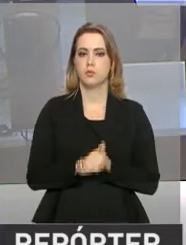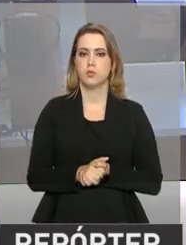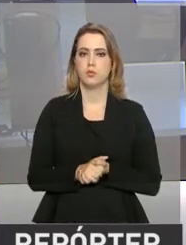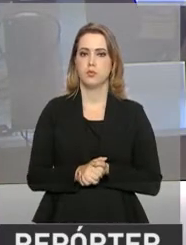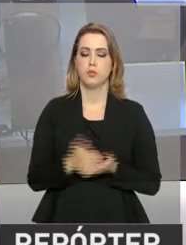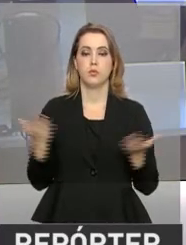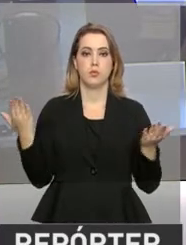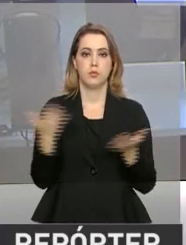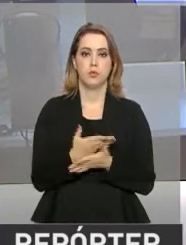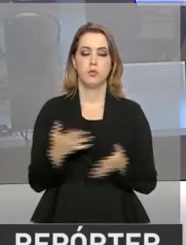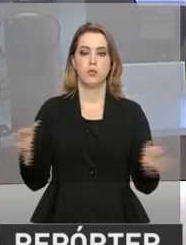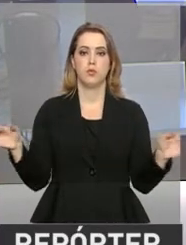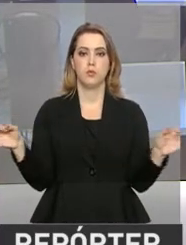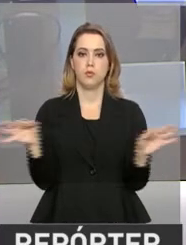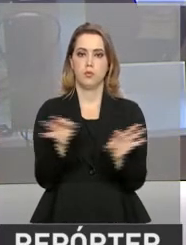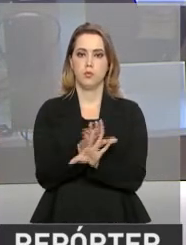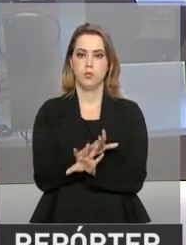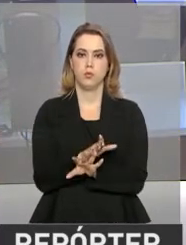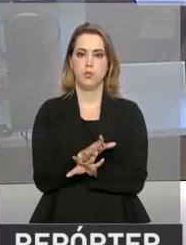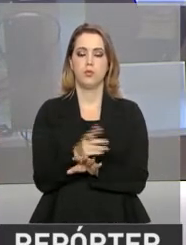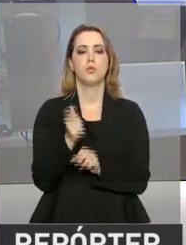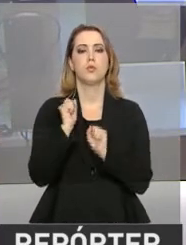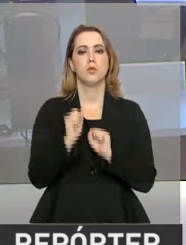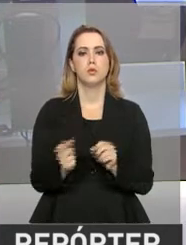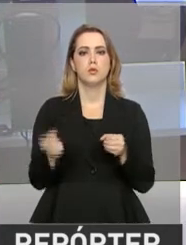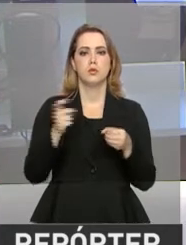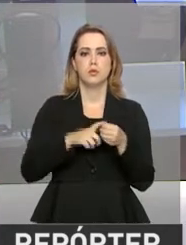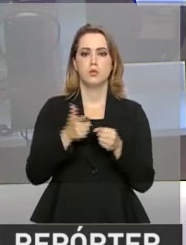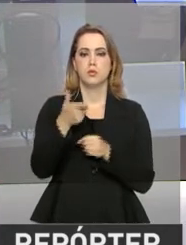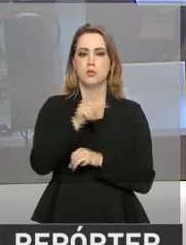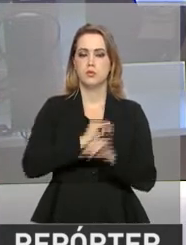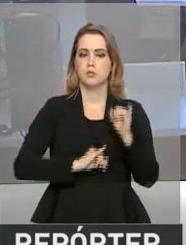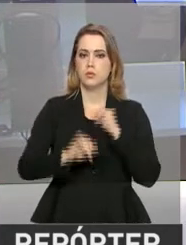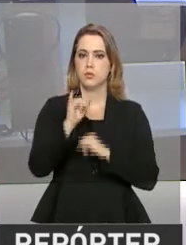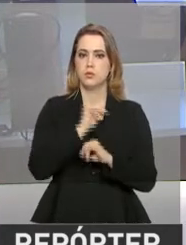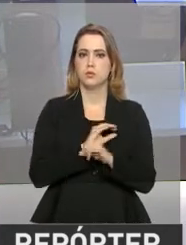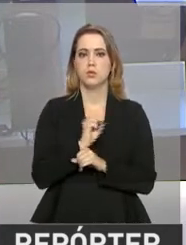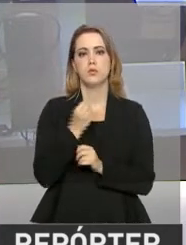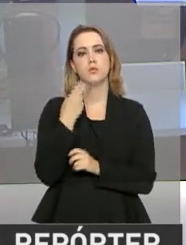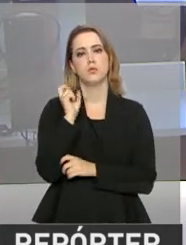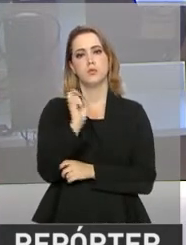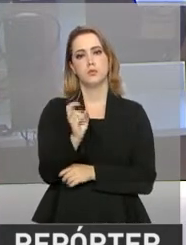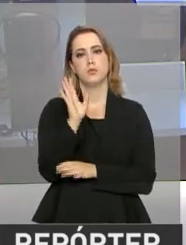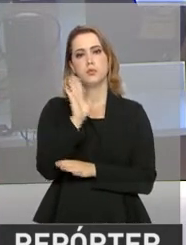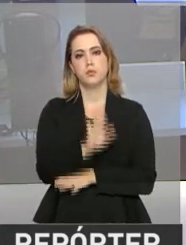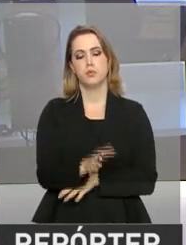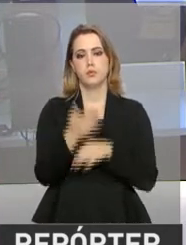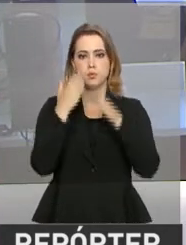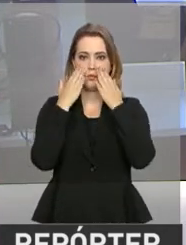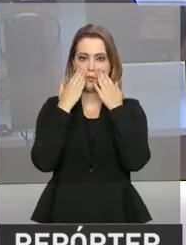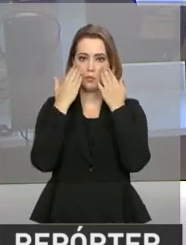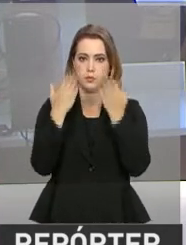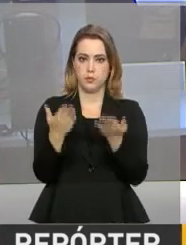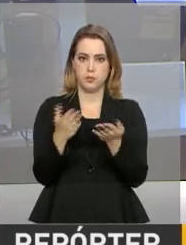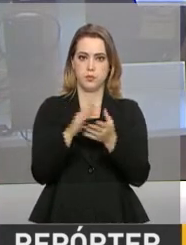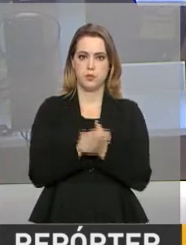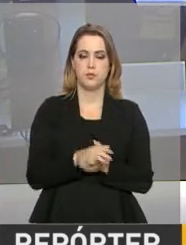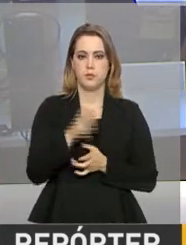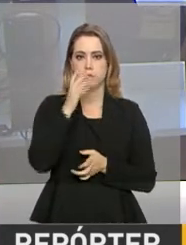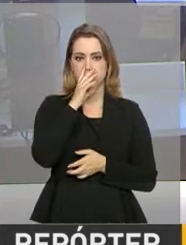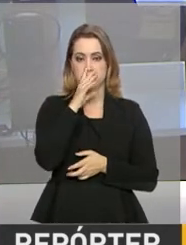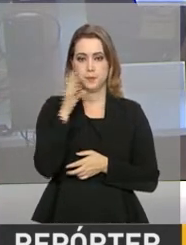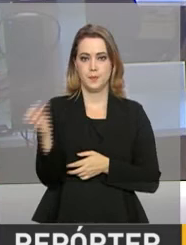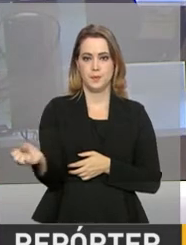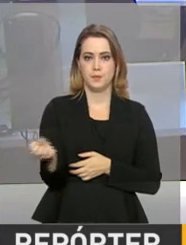esta edição do repórter nbr termina aqui podemos voltar a qualquer momento com outras informações ou às cinco da tarde a nossa próxima edição